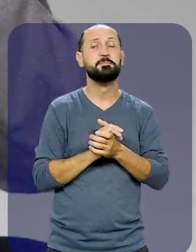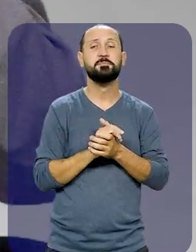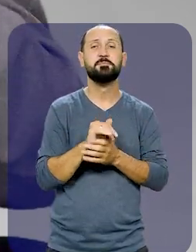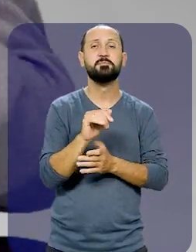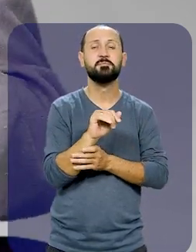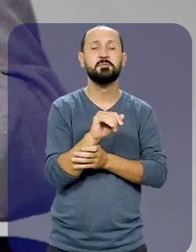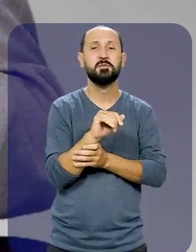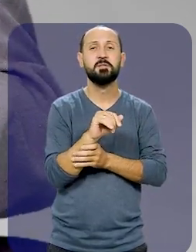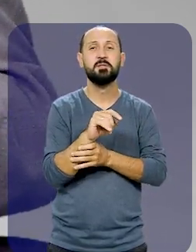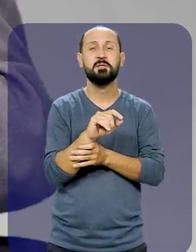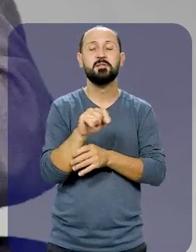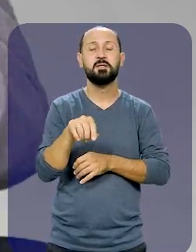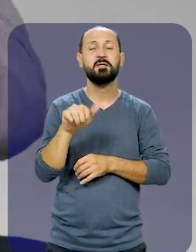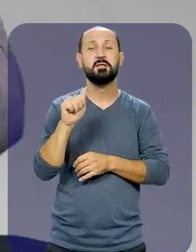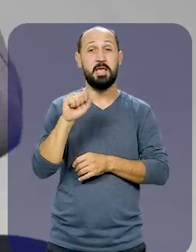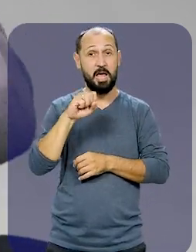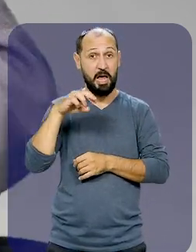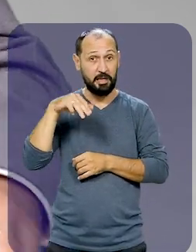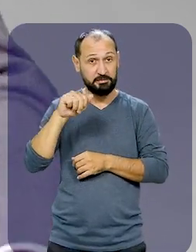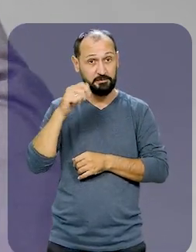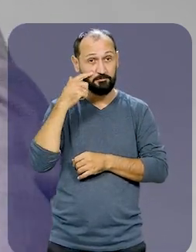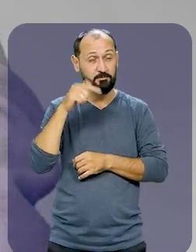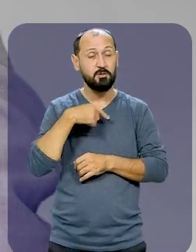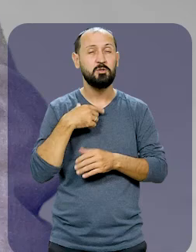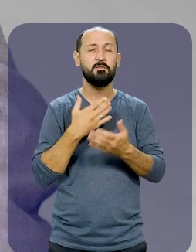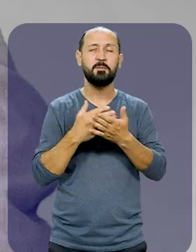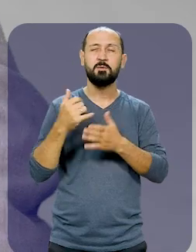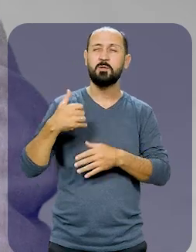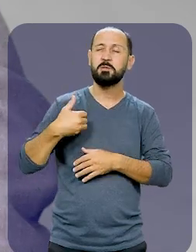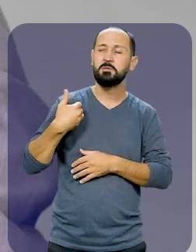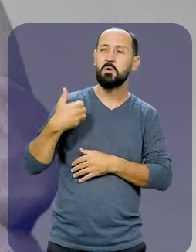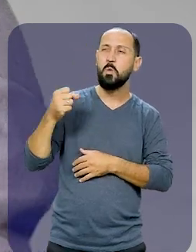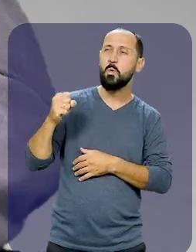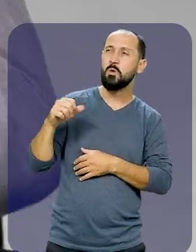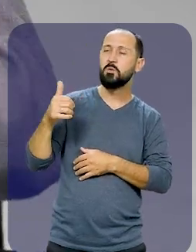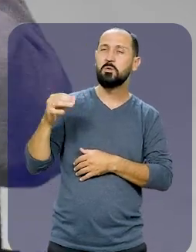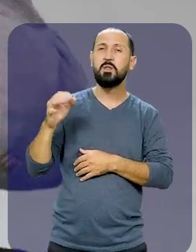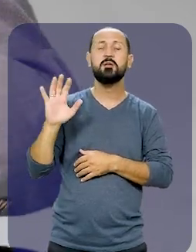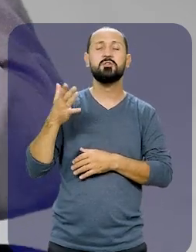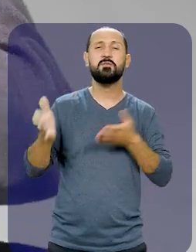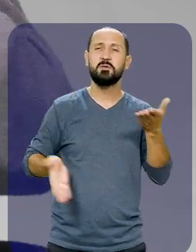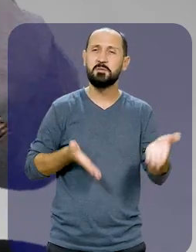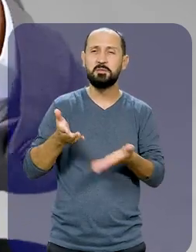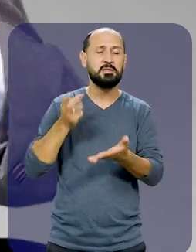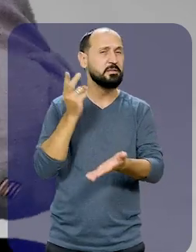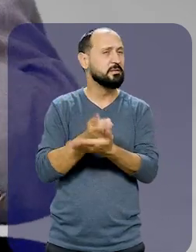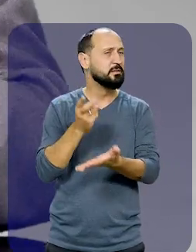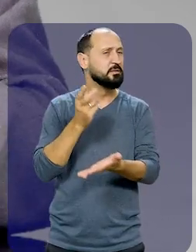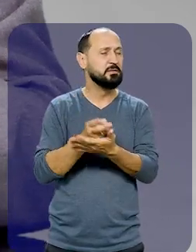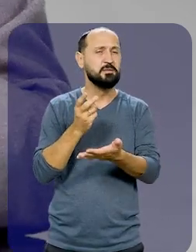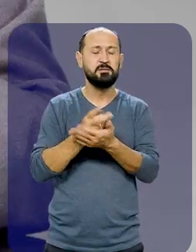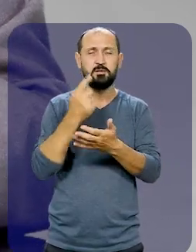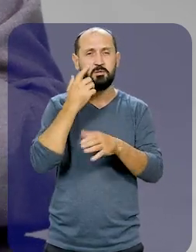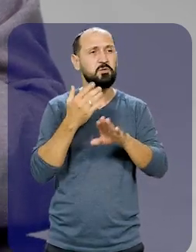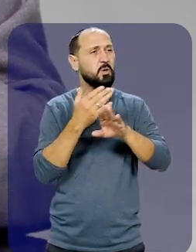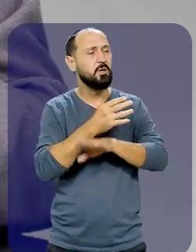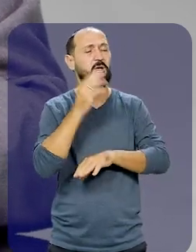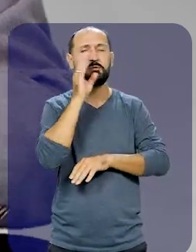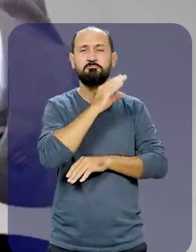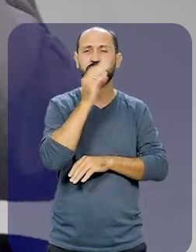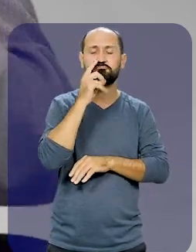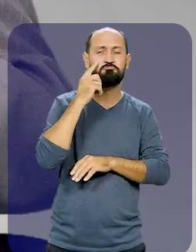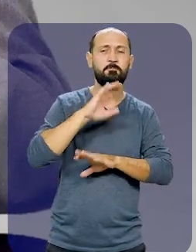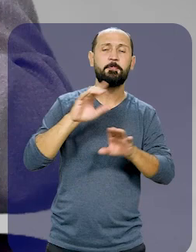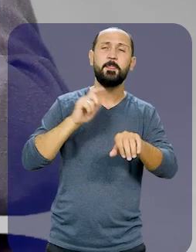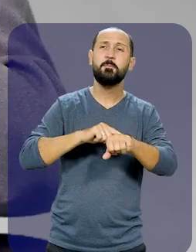Então, o portador de asma brônquica, ele chega aos 8, 9, 10 anos, já fez tratamento sempre errado. Vai só procurar o